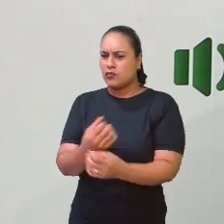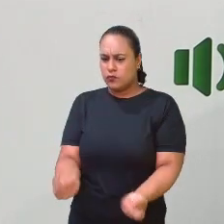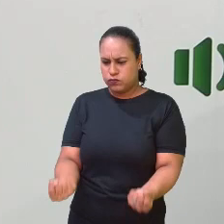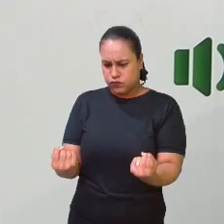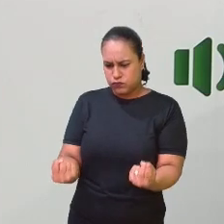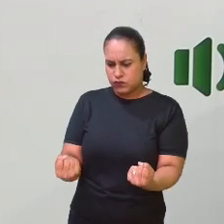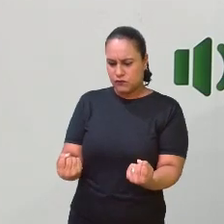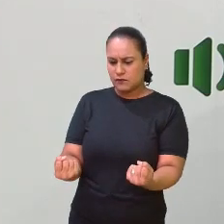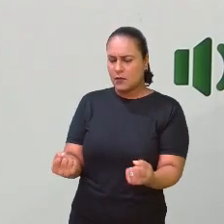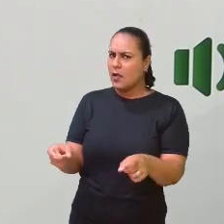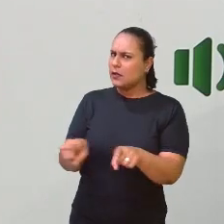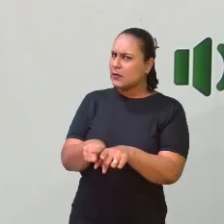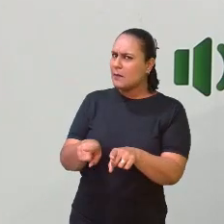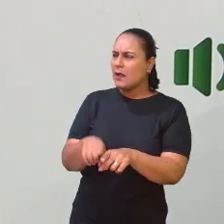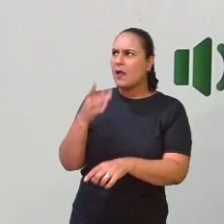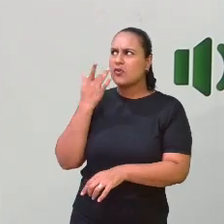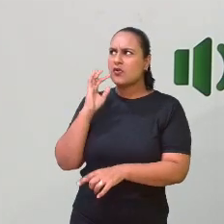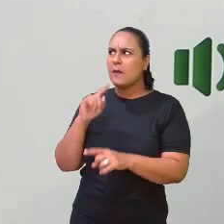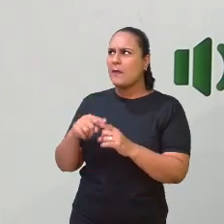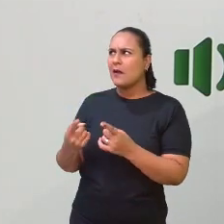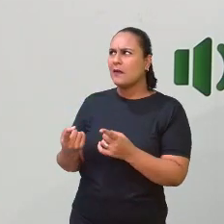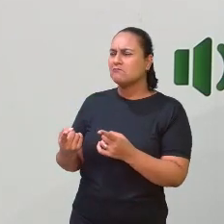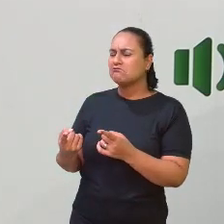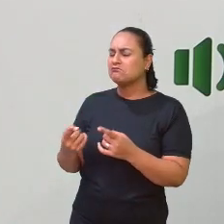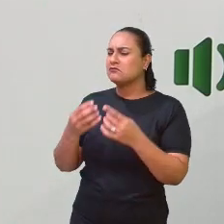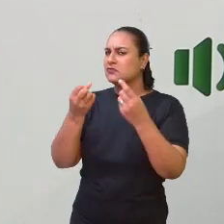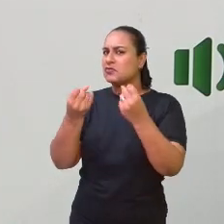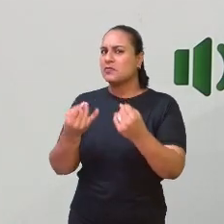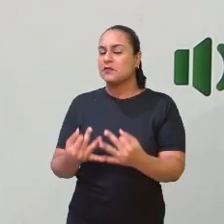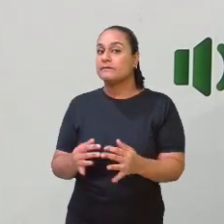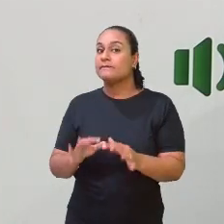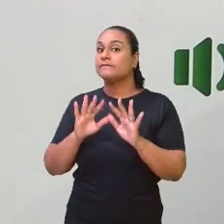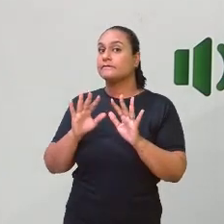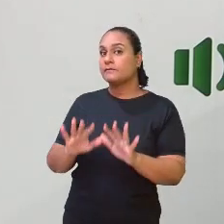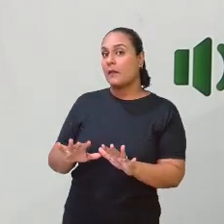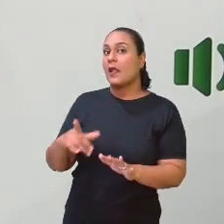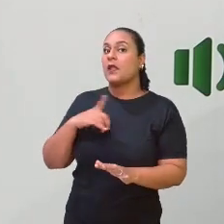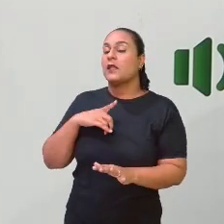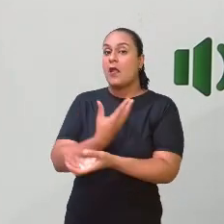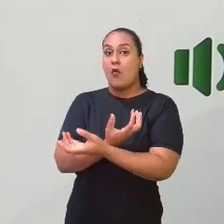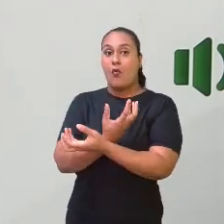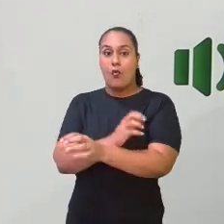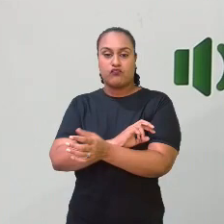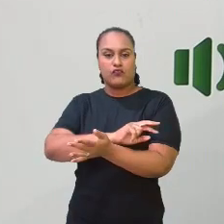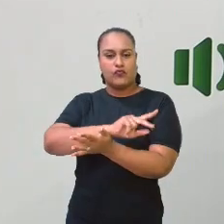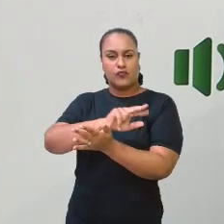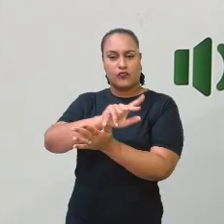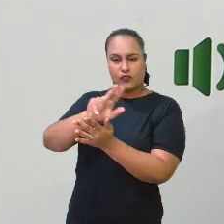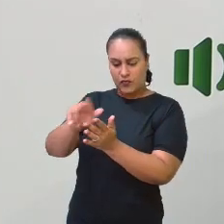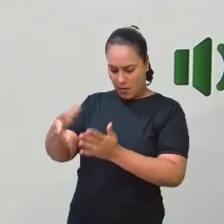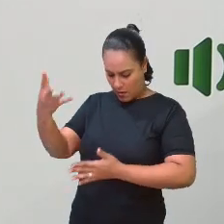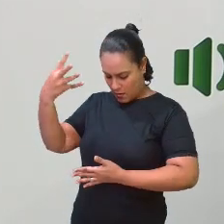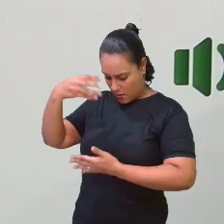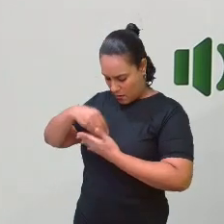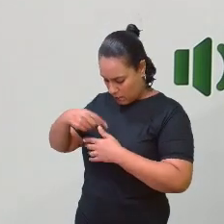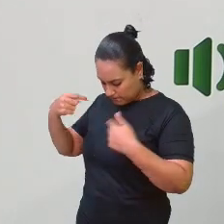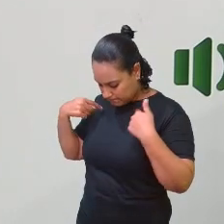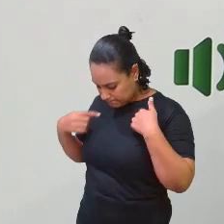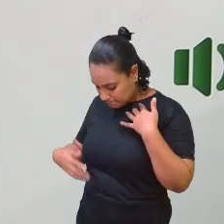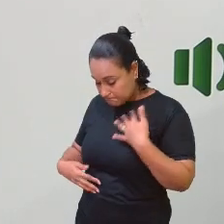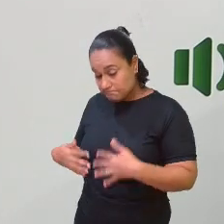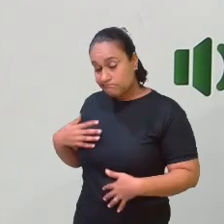Professora, eu também achava, mas por que a senhora está dizendo isso? Apesar da gente ter muitos ossos no nosso corpo, eles